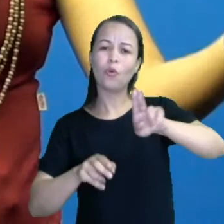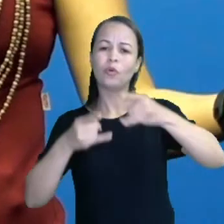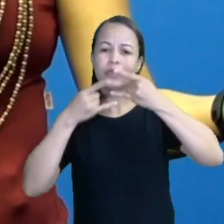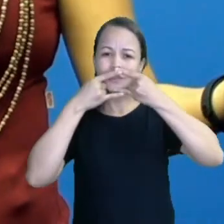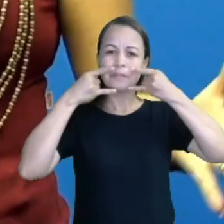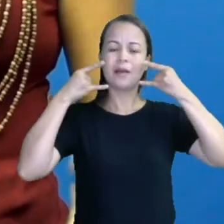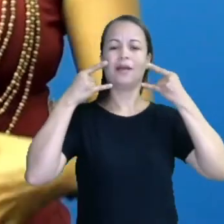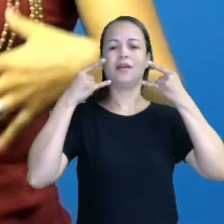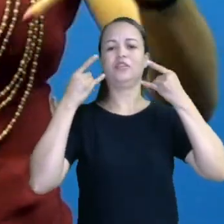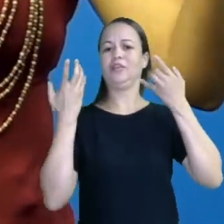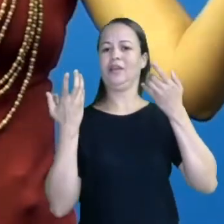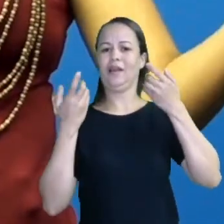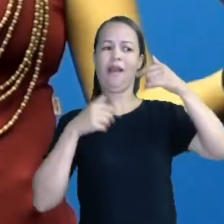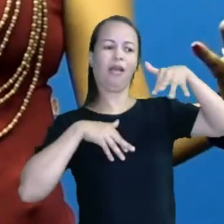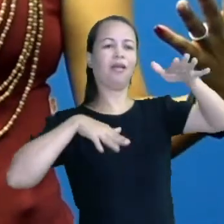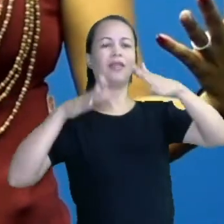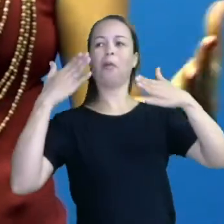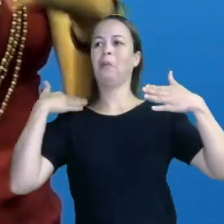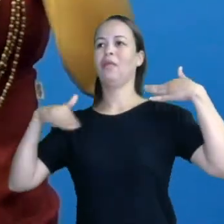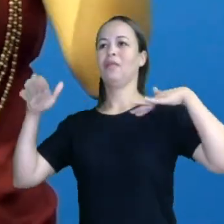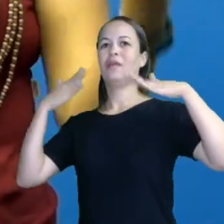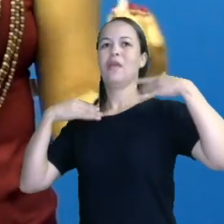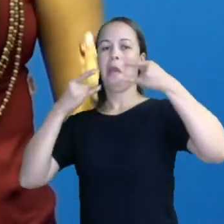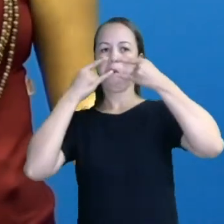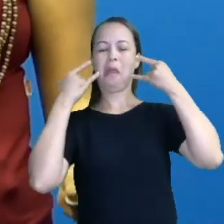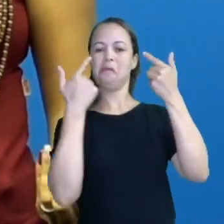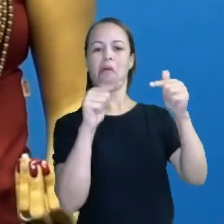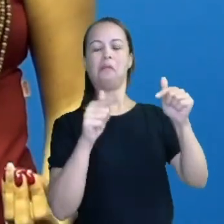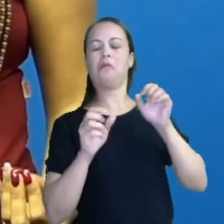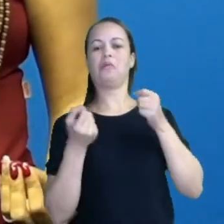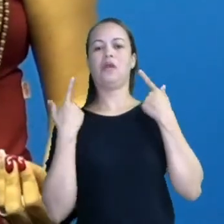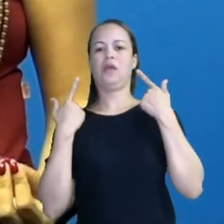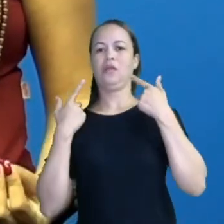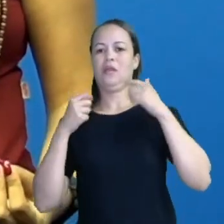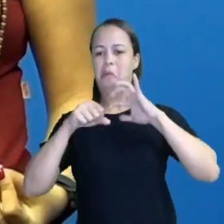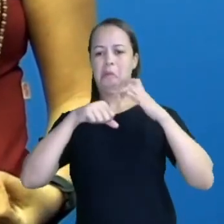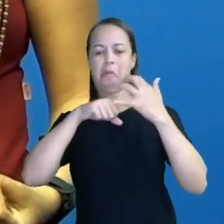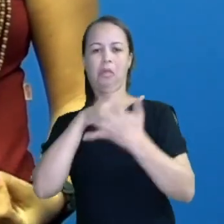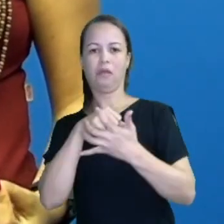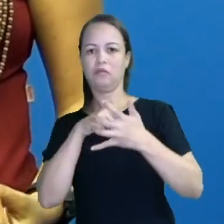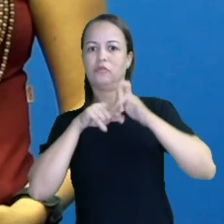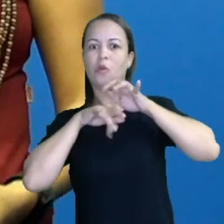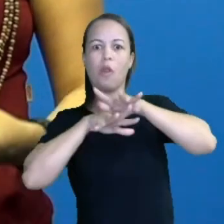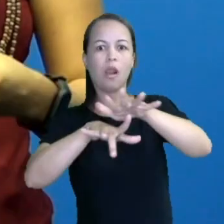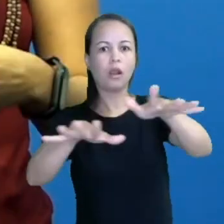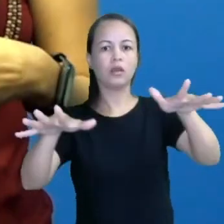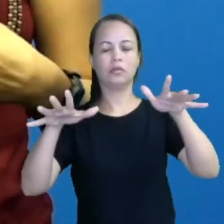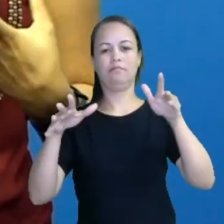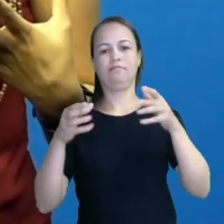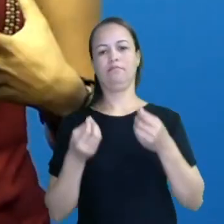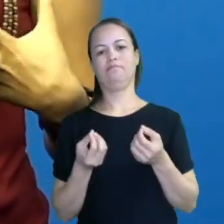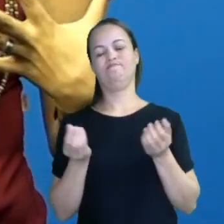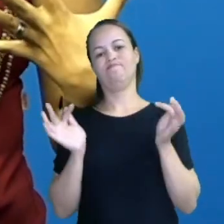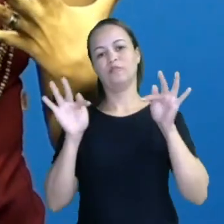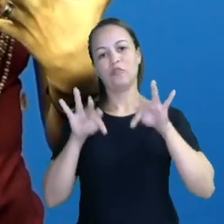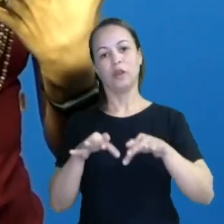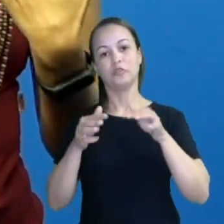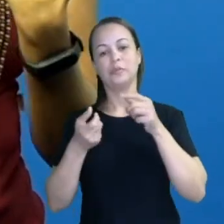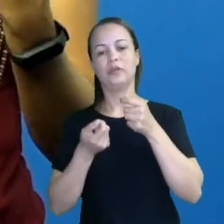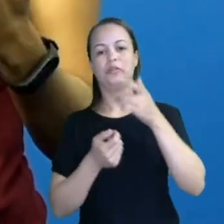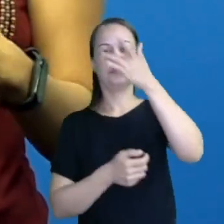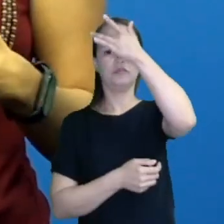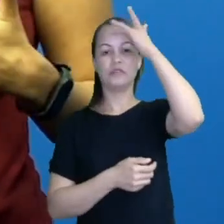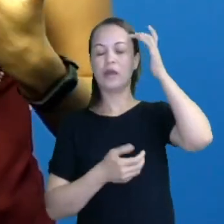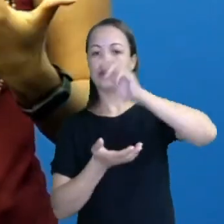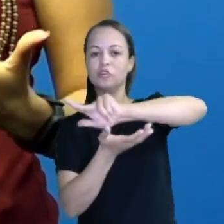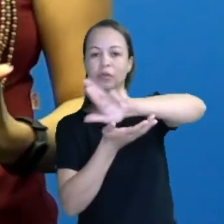aí sem máscara, como se nada tivesse acontecendo. Tem um vírus rolando pelo mundo, certo? Infelizmente, muitas pessoas